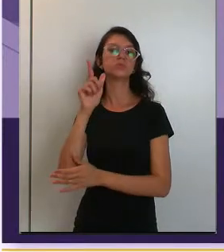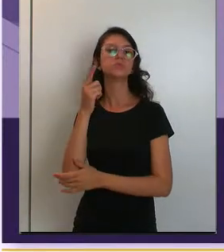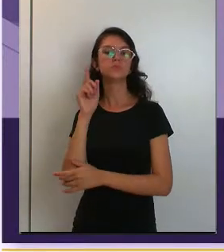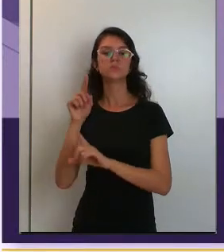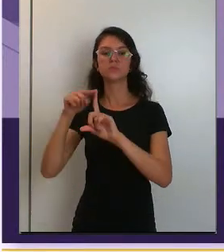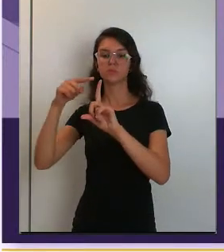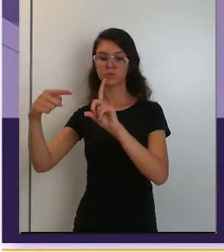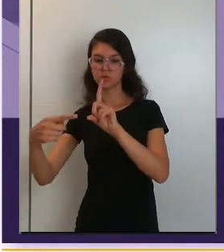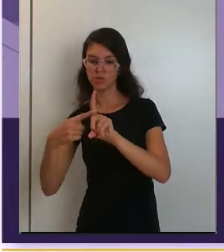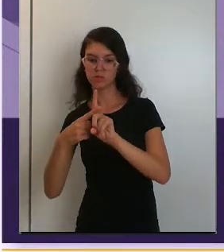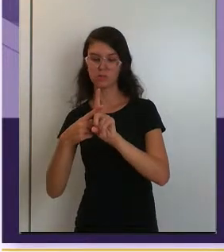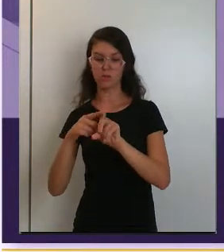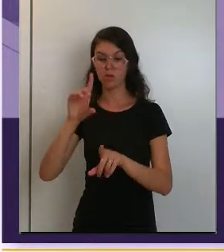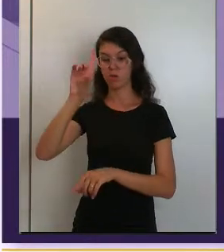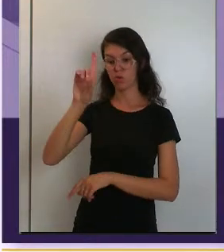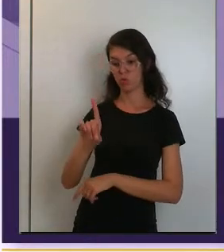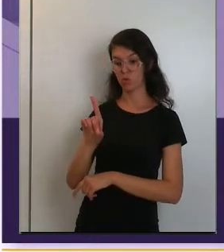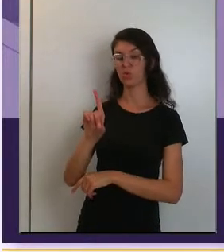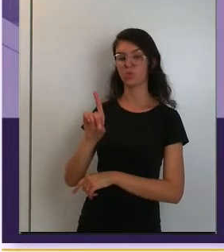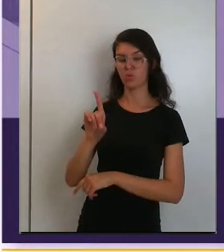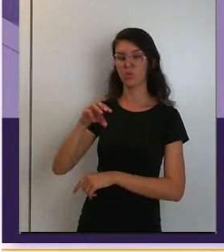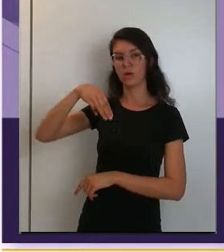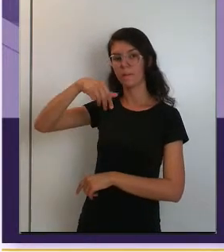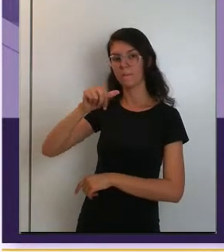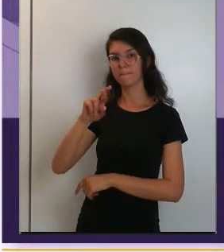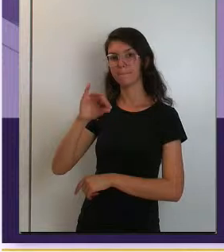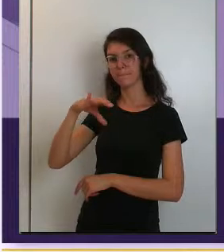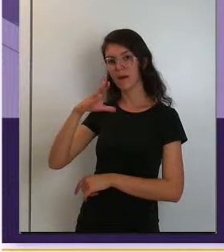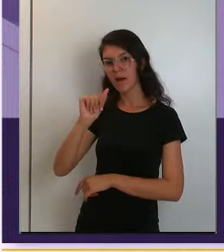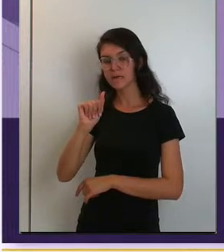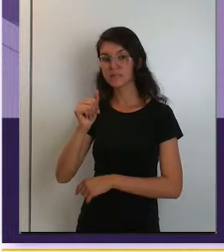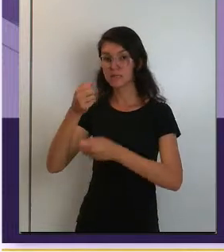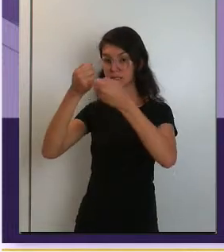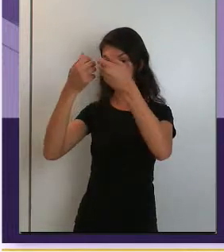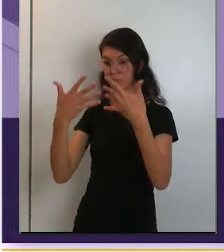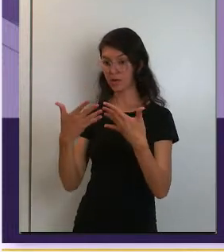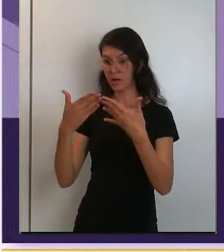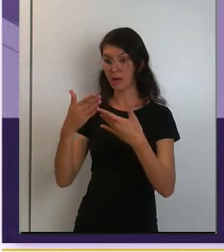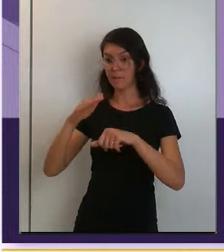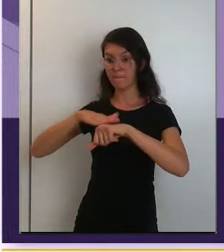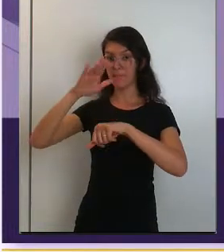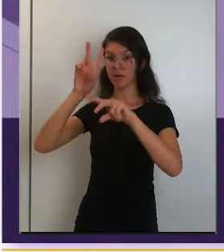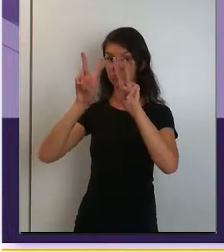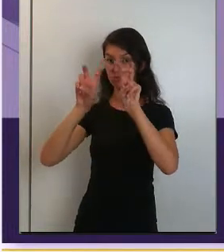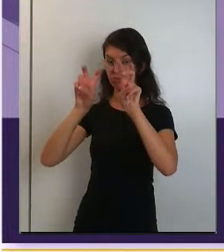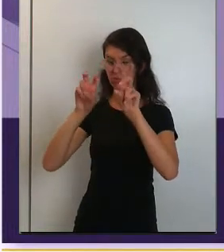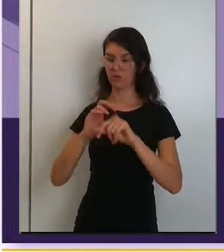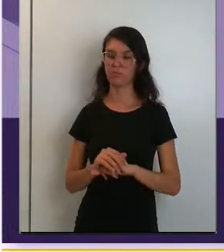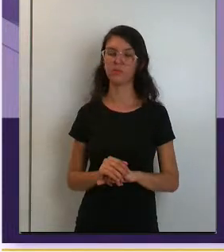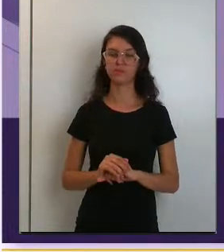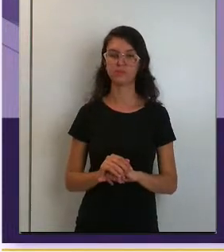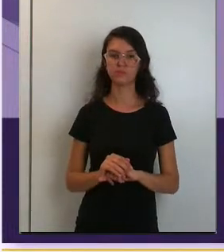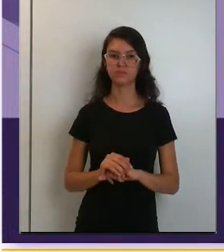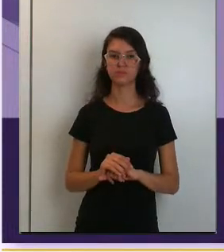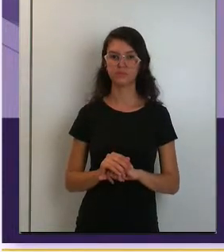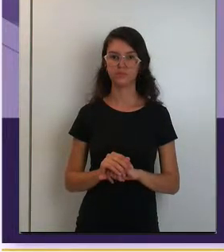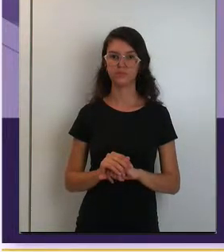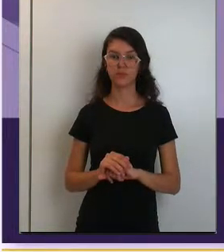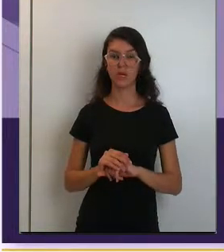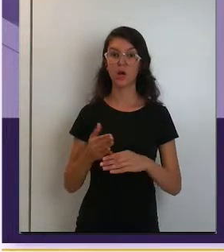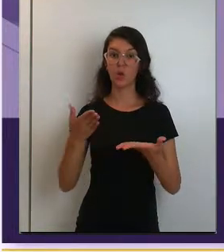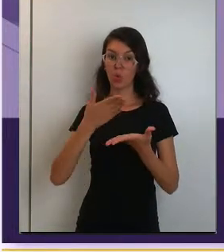deixar a doutora Márcia Camei explicar um pouco mais a respeito desse grupo, já que está, né, ele